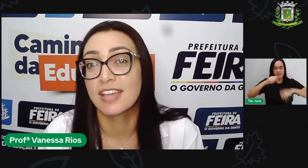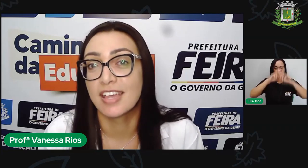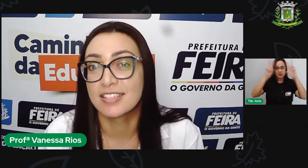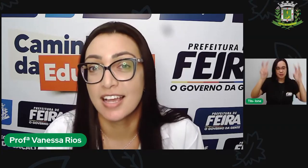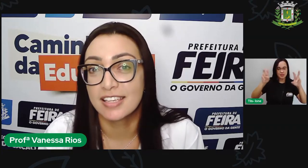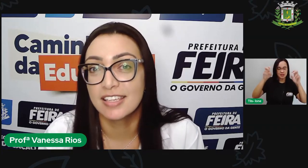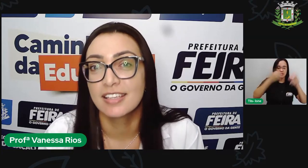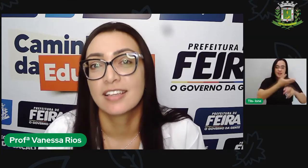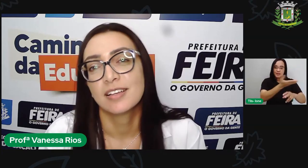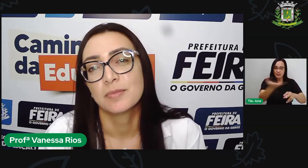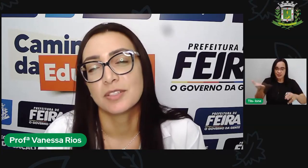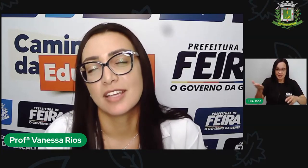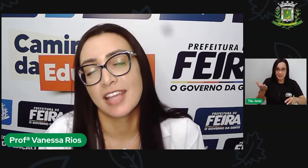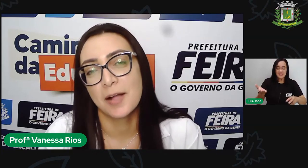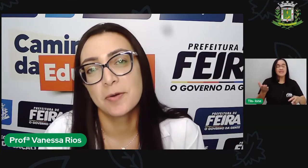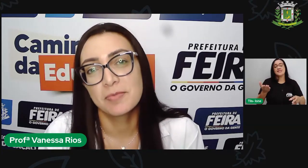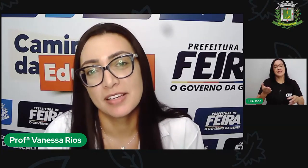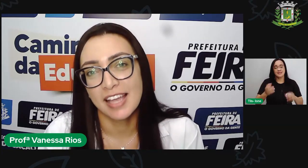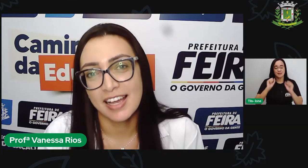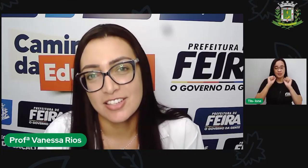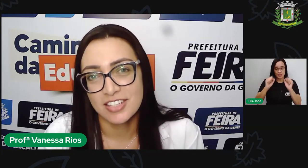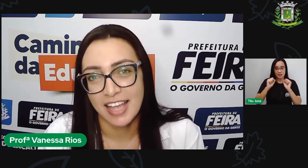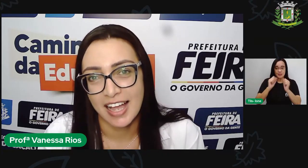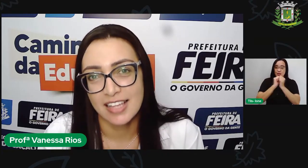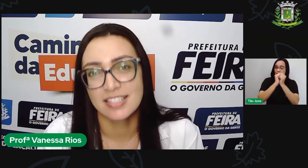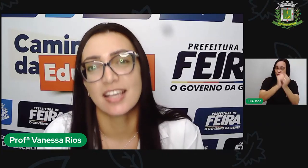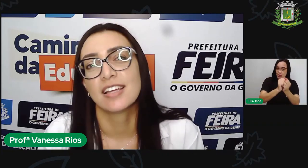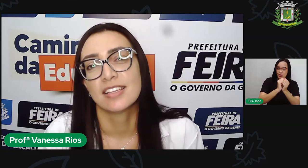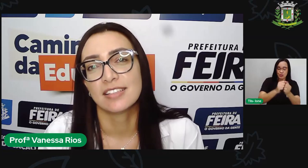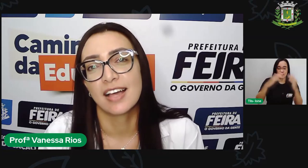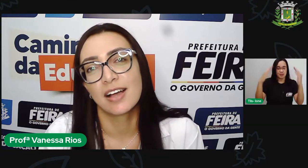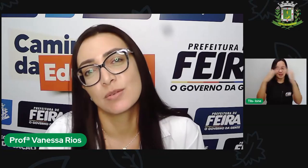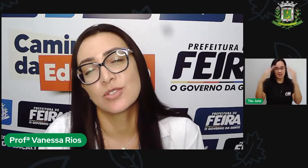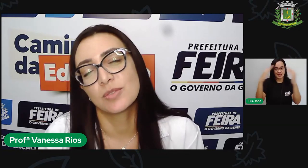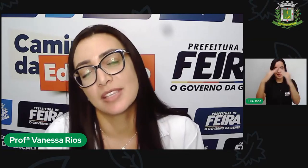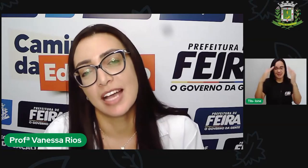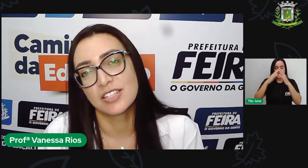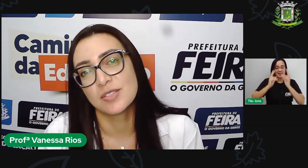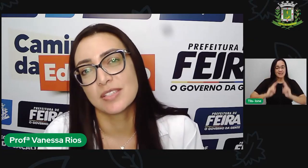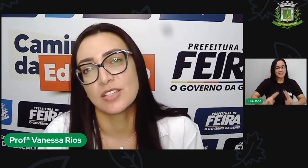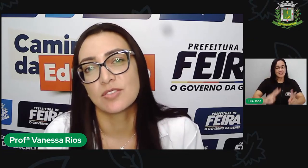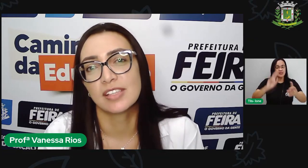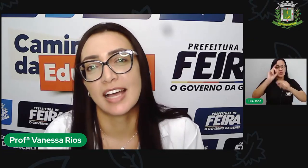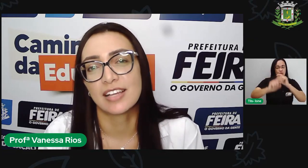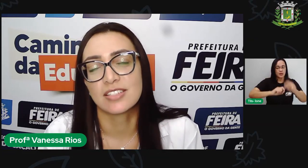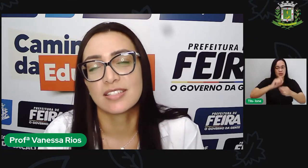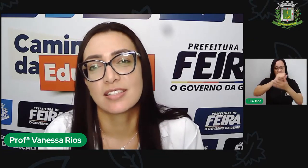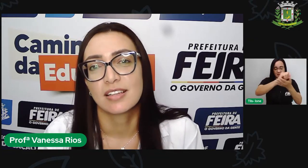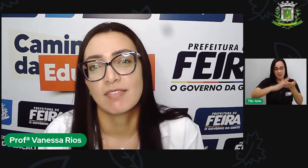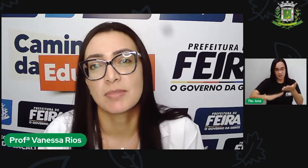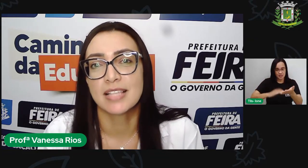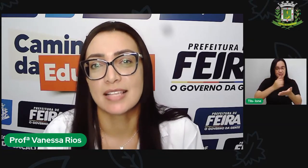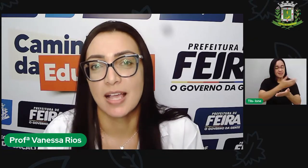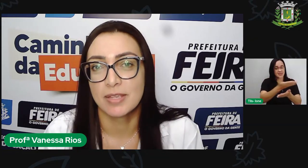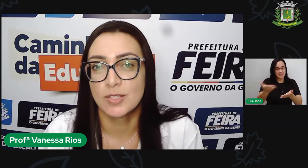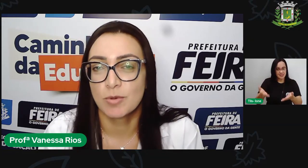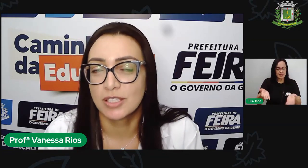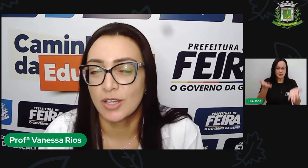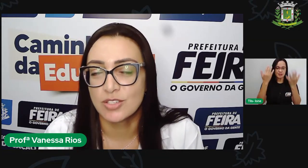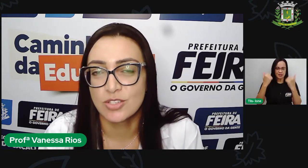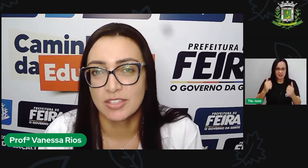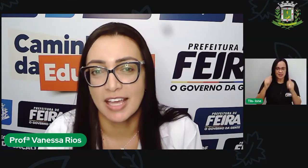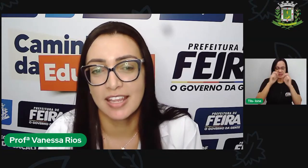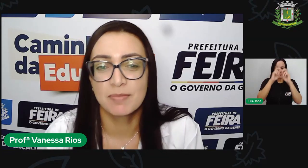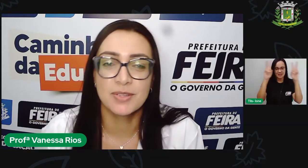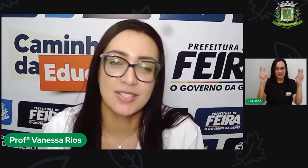e vocês aí poderem acompanhar de casa e dar continuidade às suas atividades. Vamos lá saber sobre o